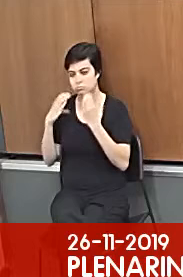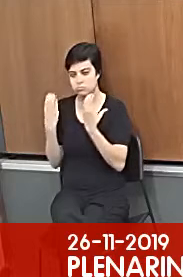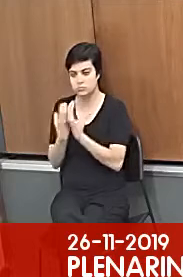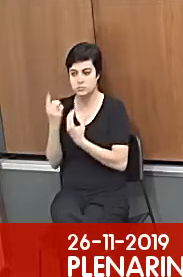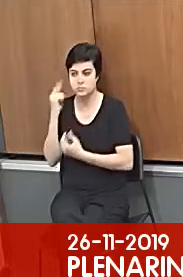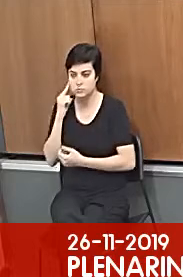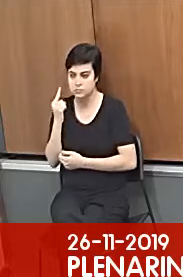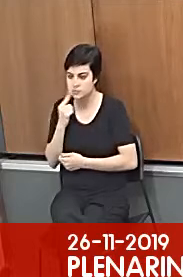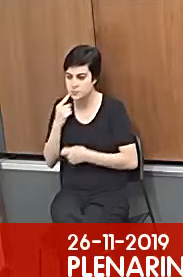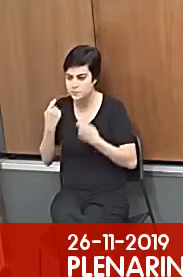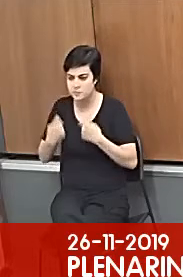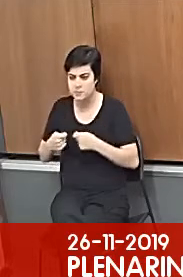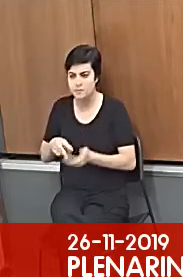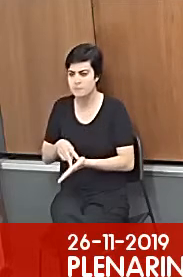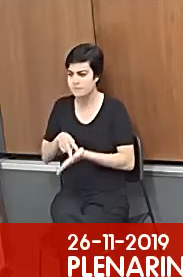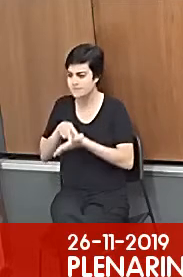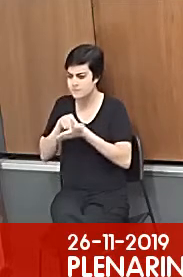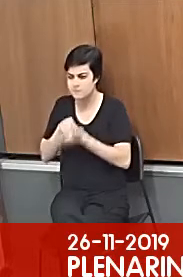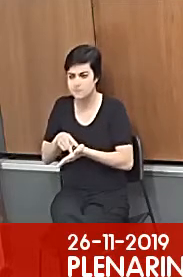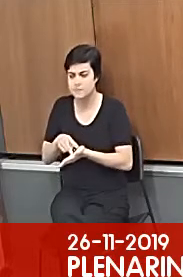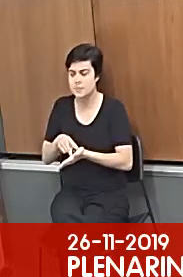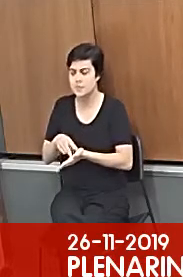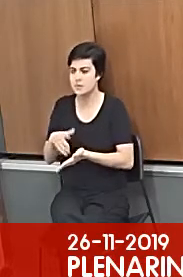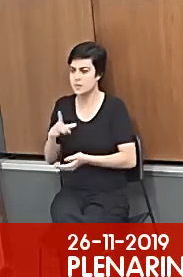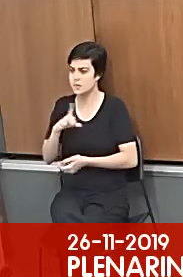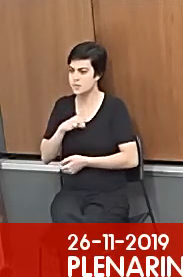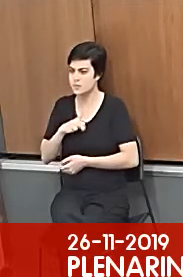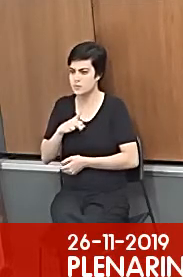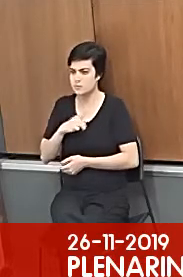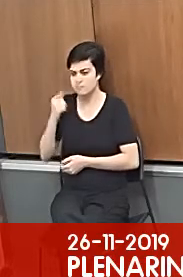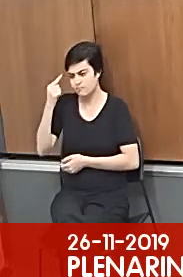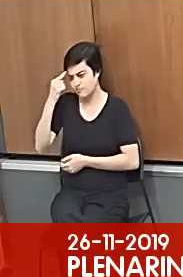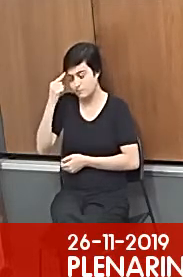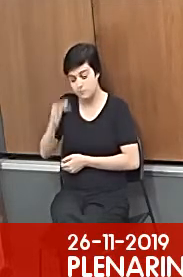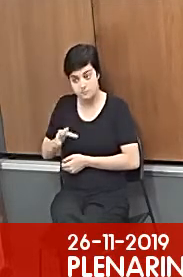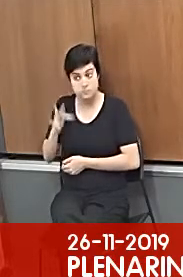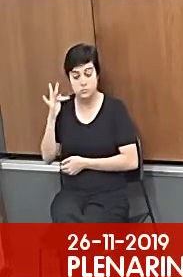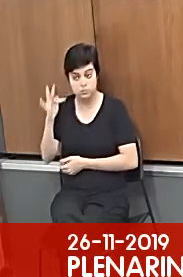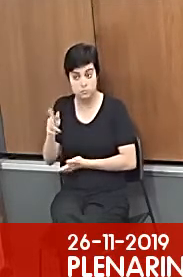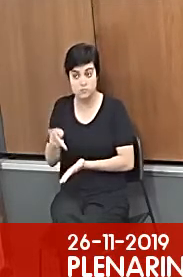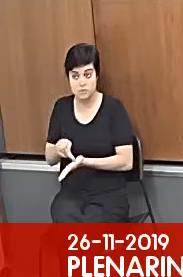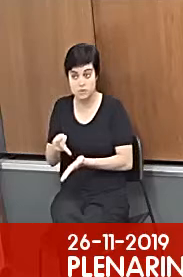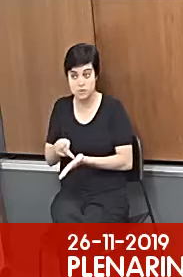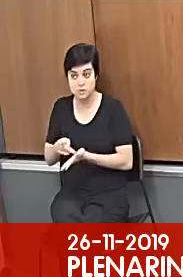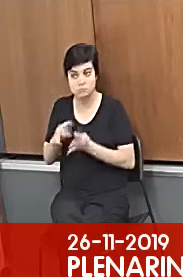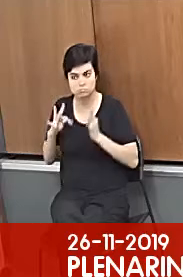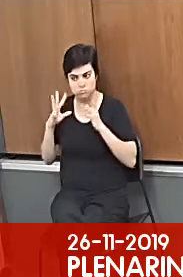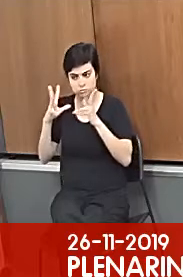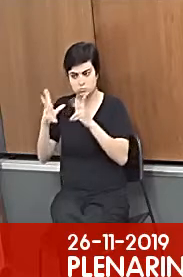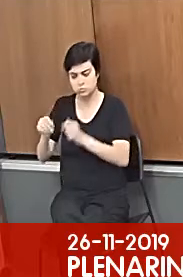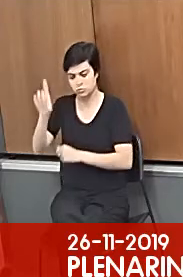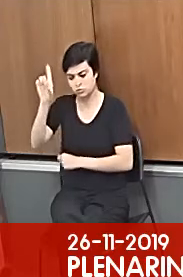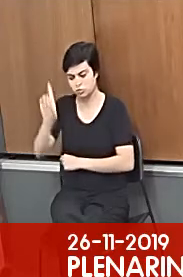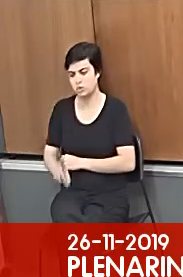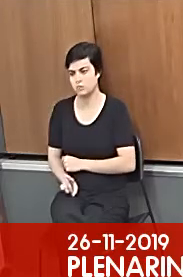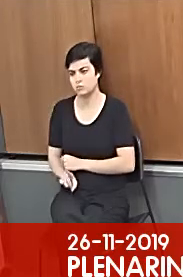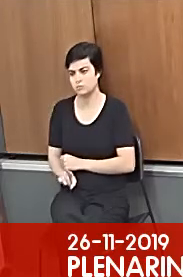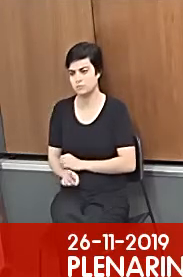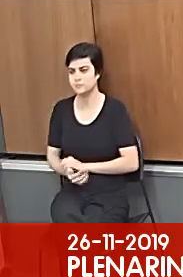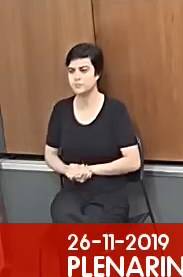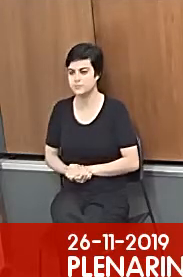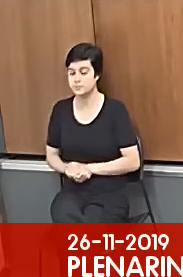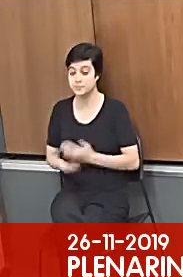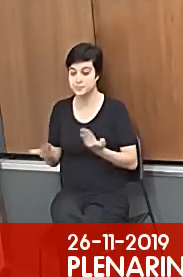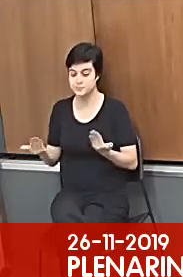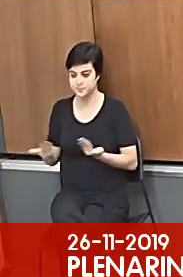Temos que ser firmes, temos que pensar para a frente e temos que dar voz e vez a todos. Com